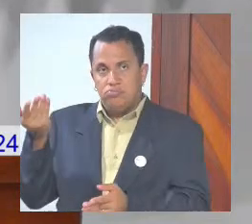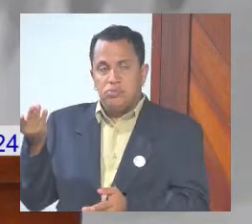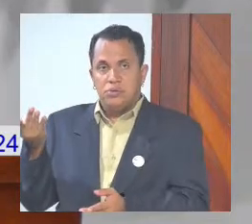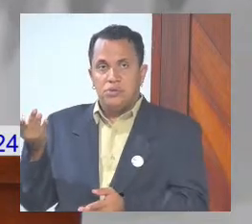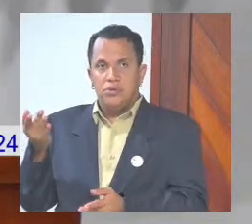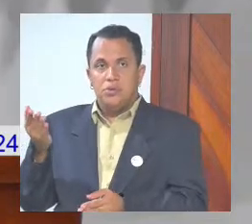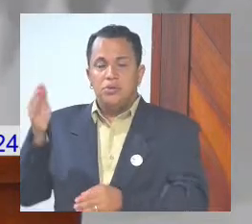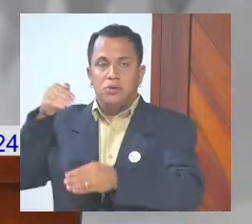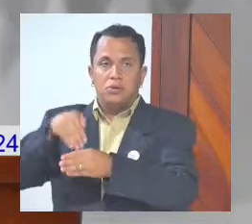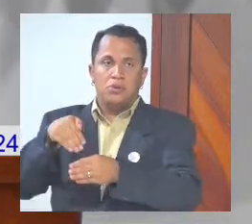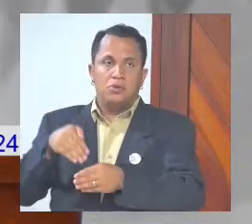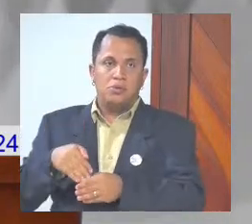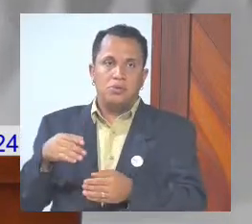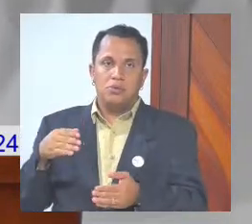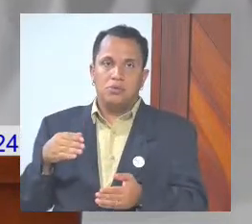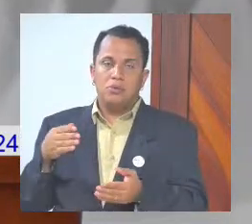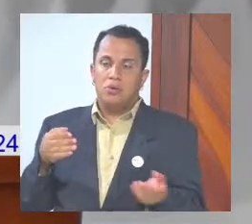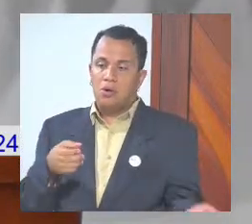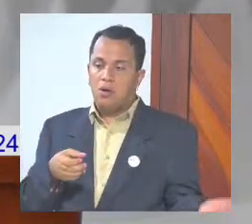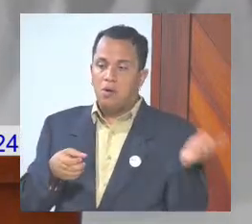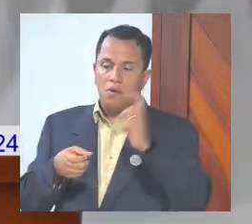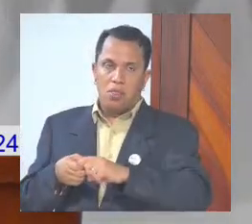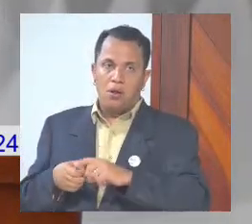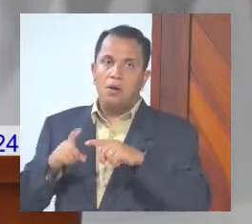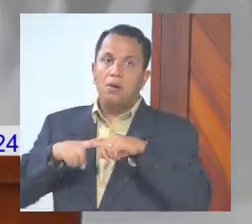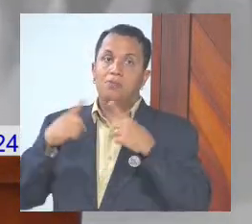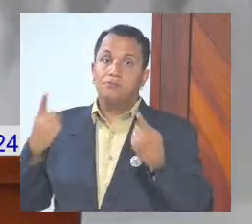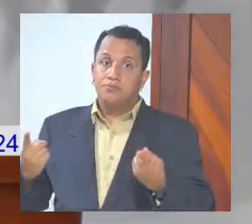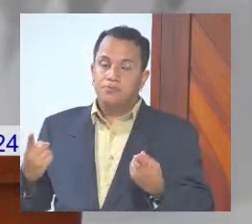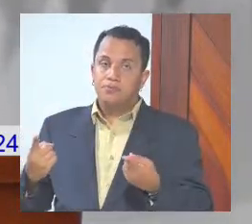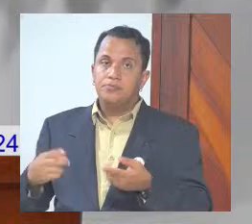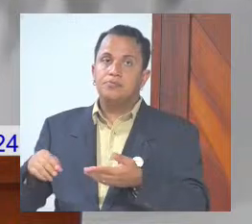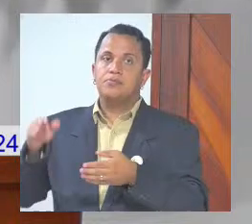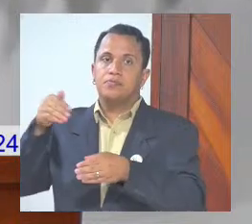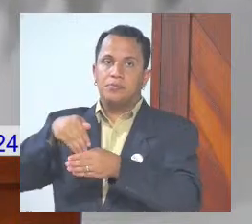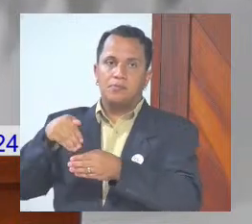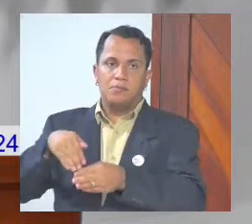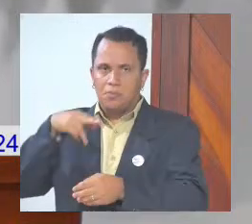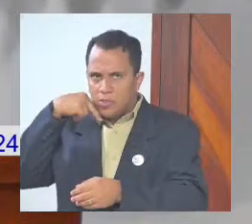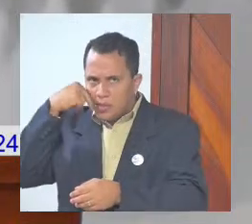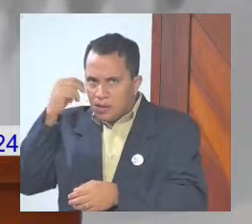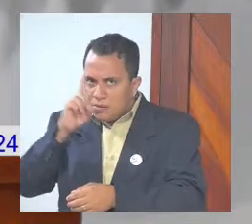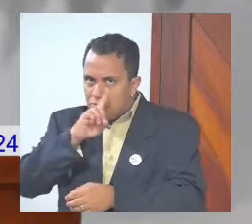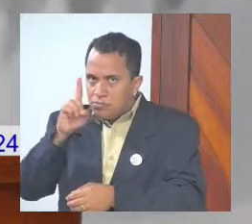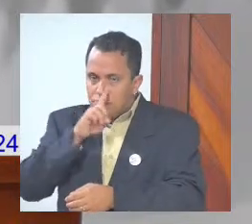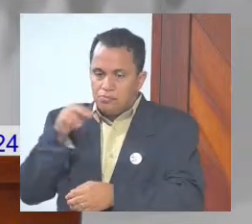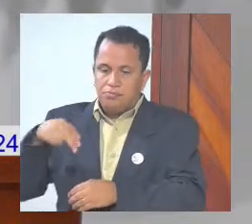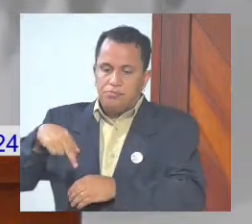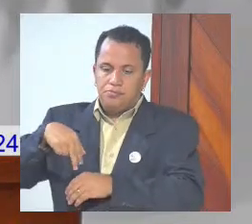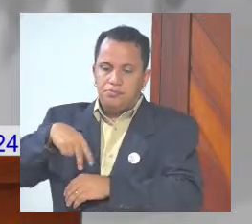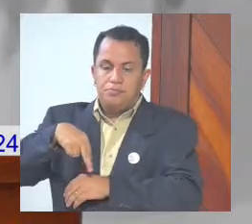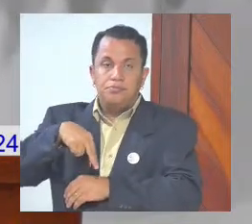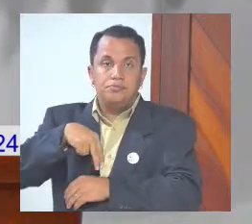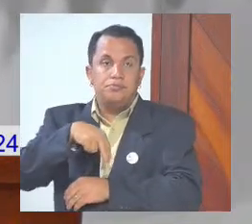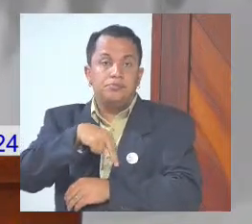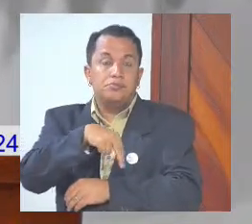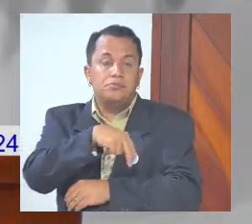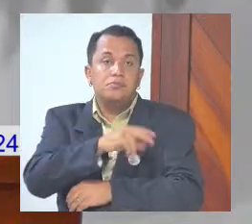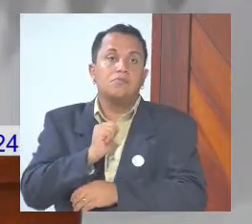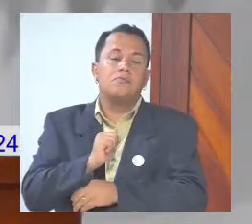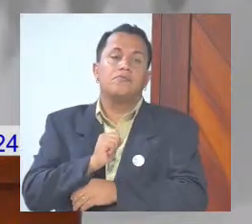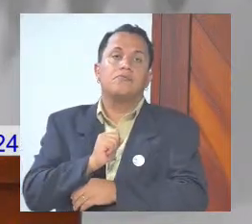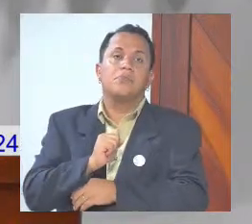ou na próximo pleito, eu não retornar para cá, mas o meu legado, eu não tenho vergonha de andar na rua de forma